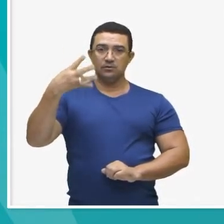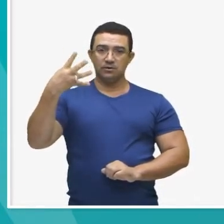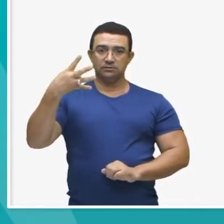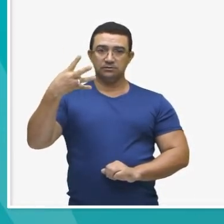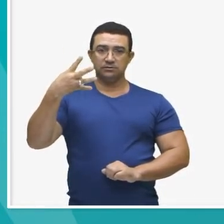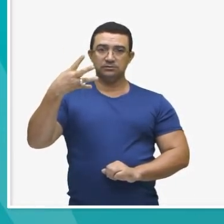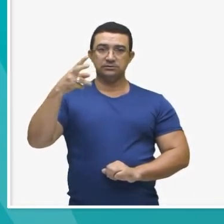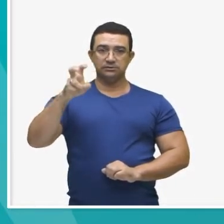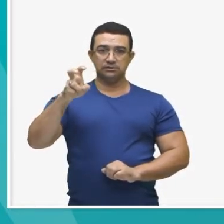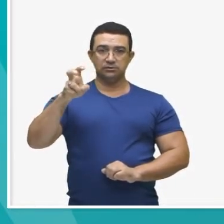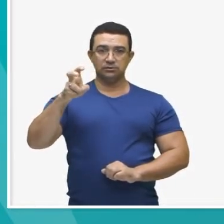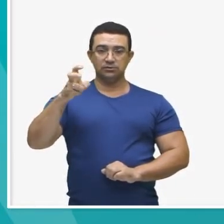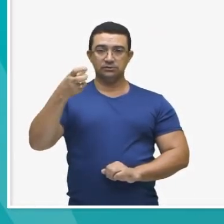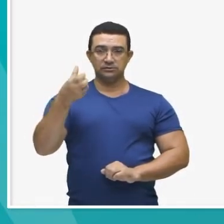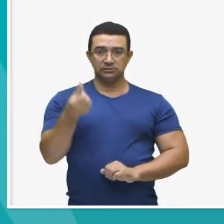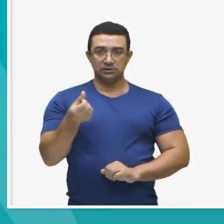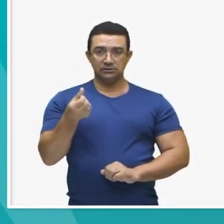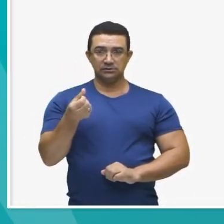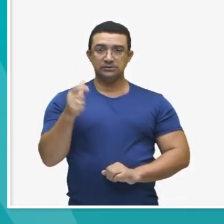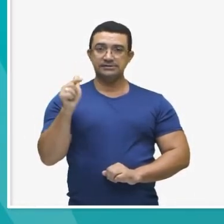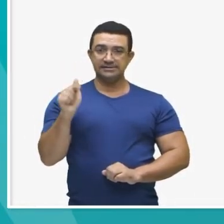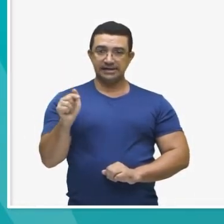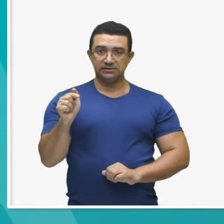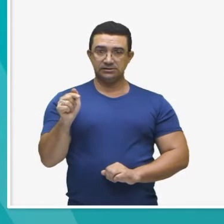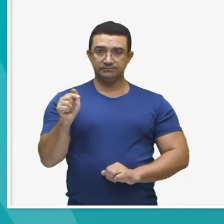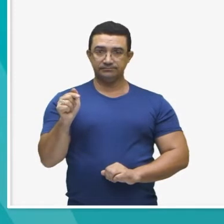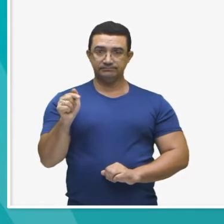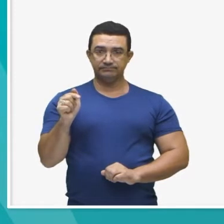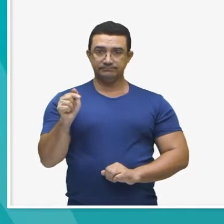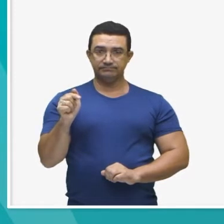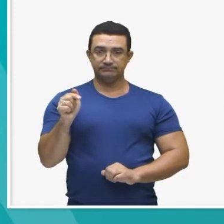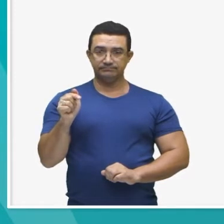4, 5, 6, 7.